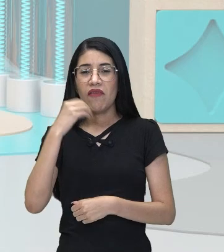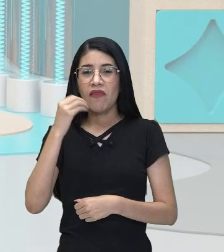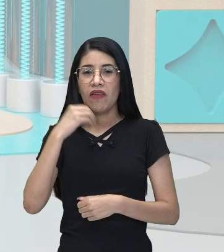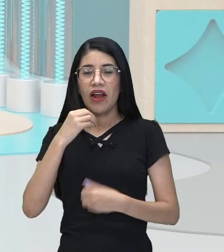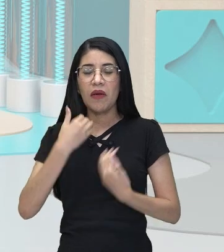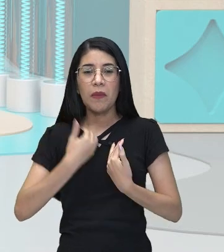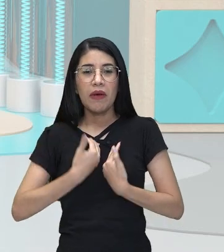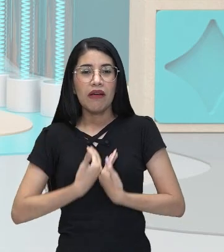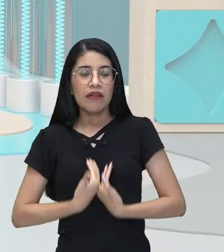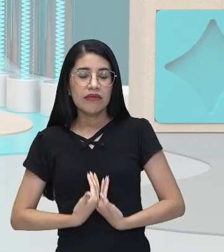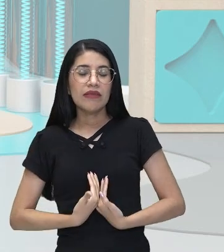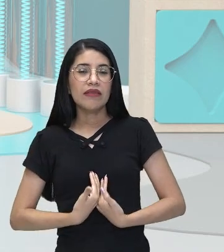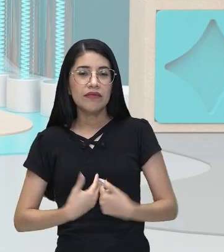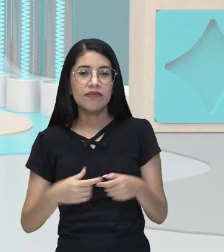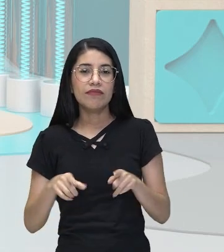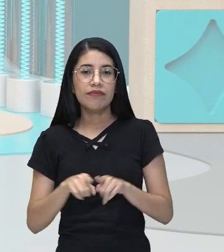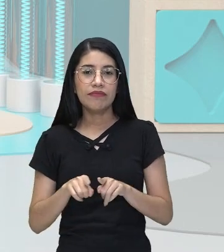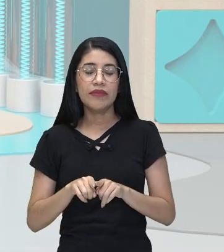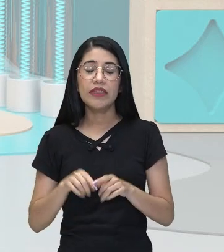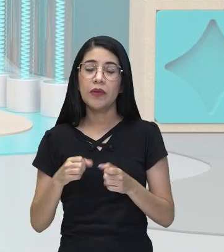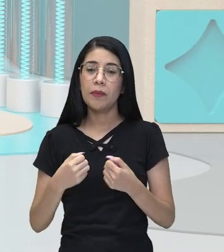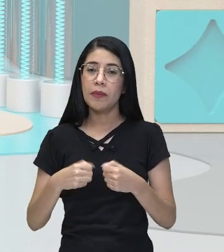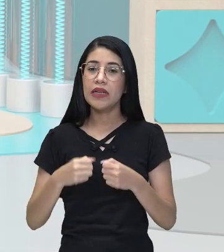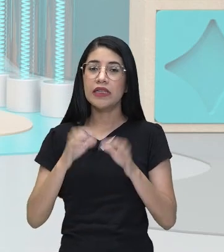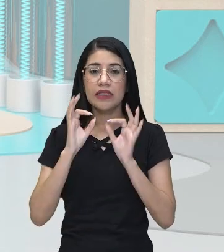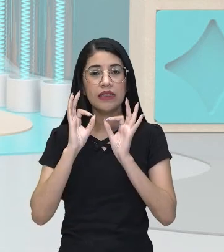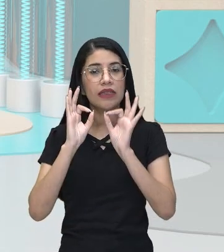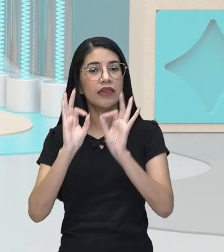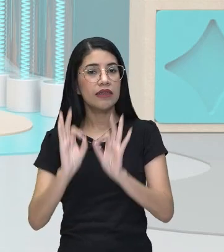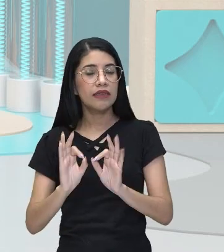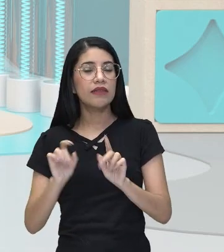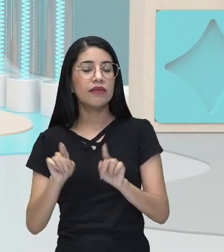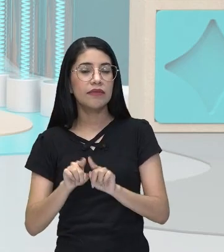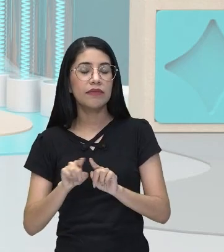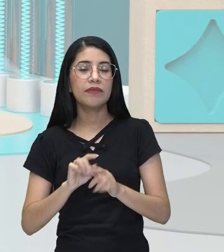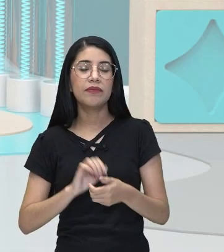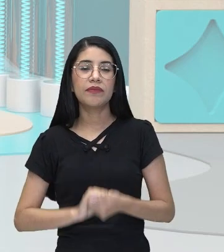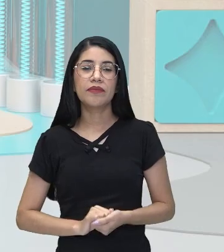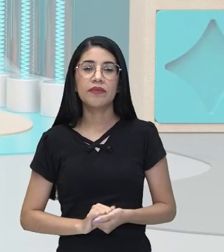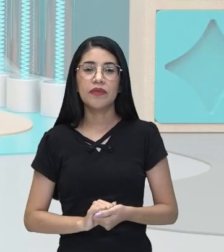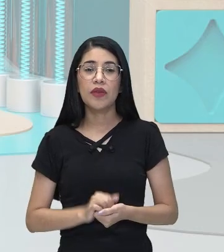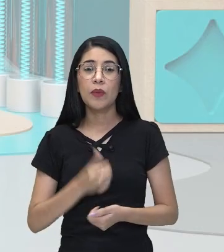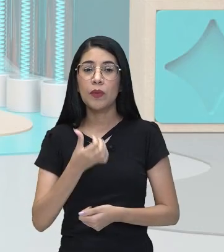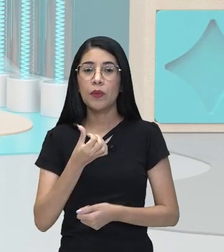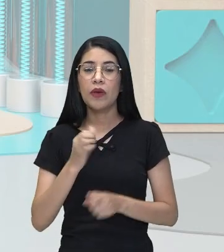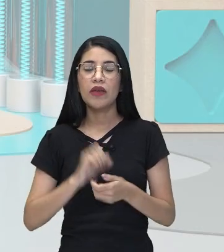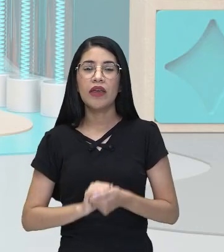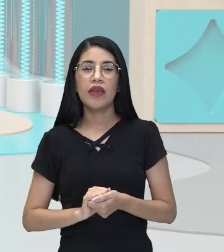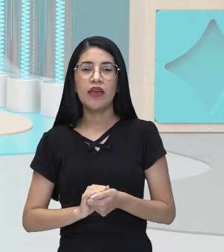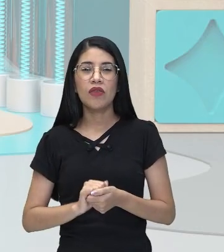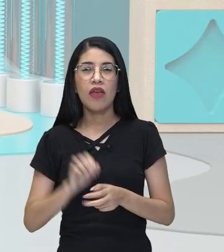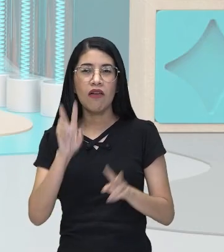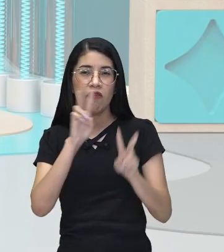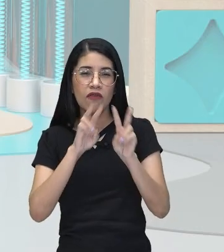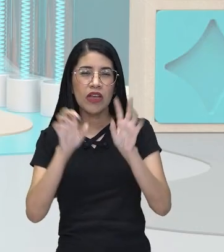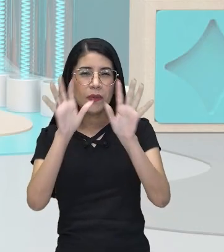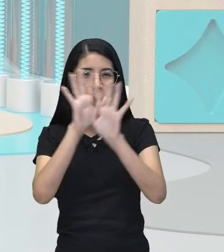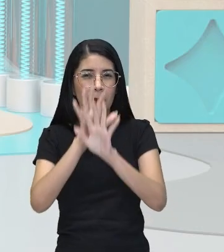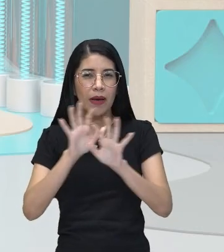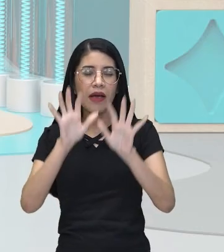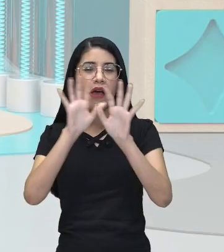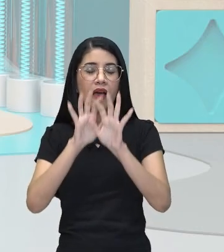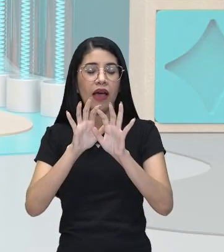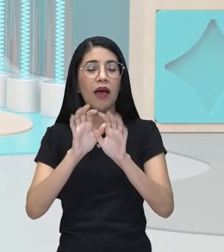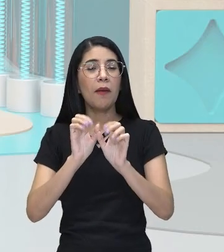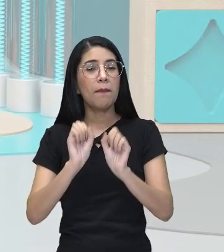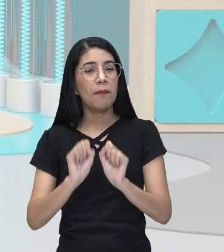organismo, né? Então é bom ficar atento aí. O sexto sintoma, visão embaçada, assim como também pode ser